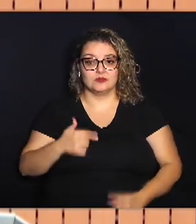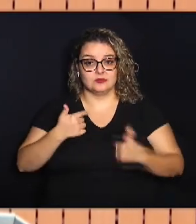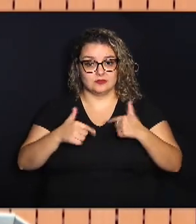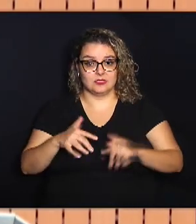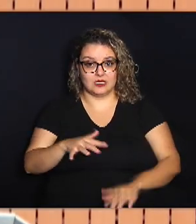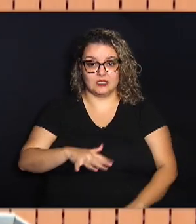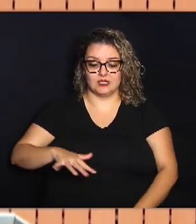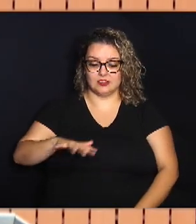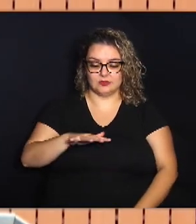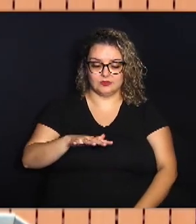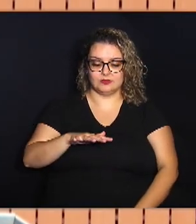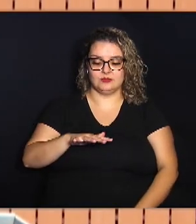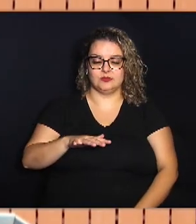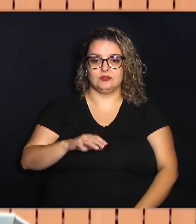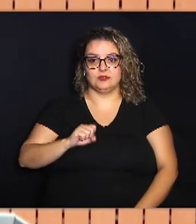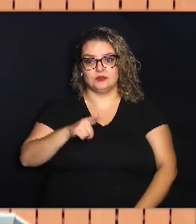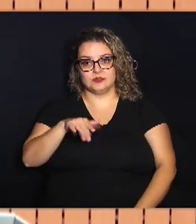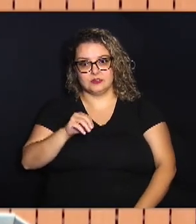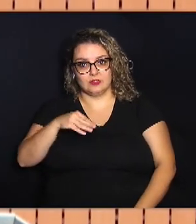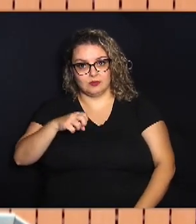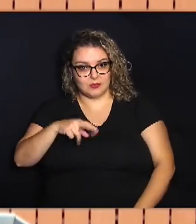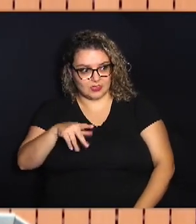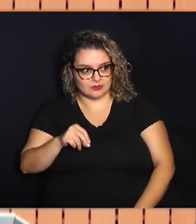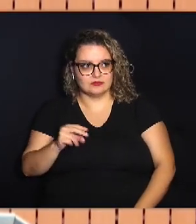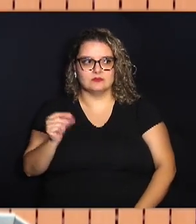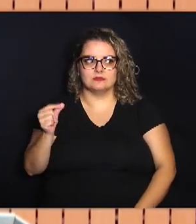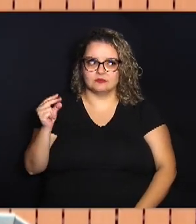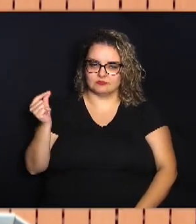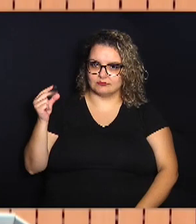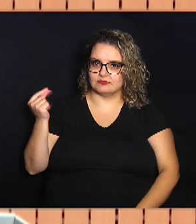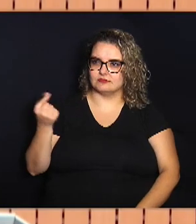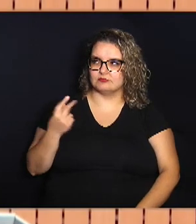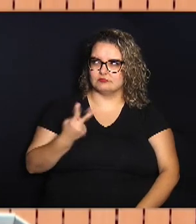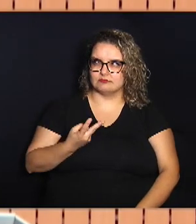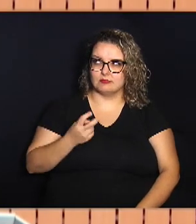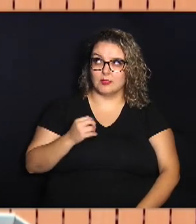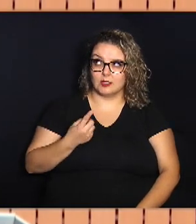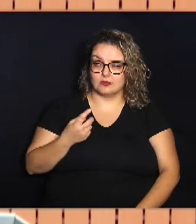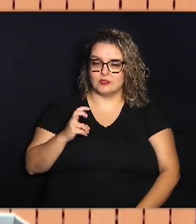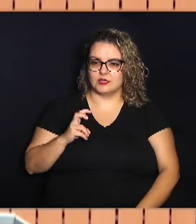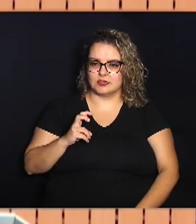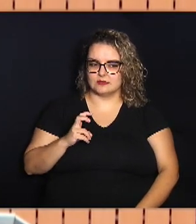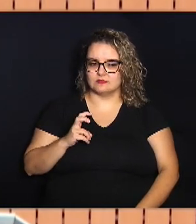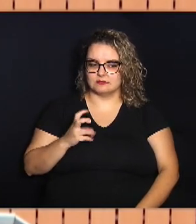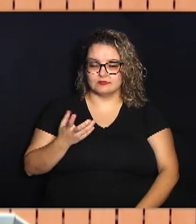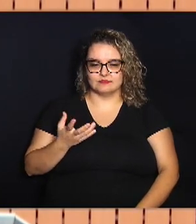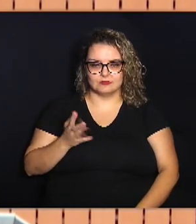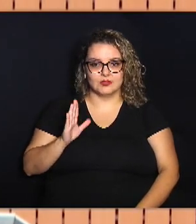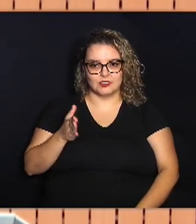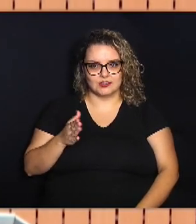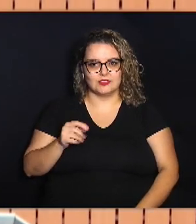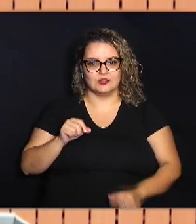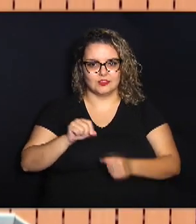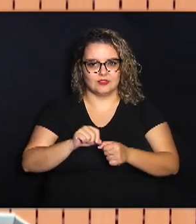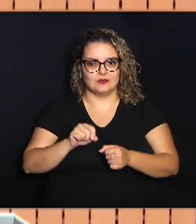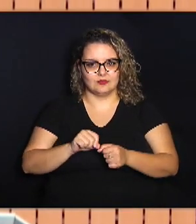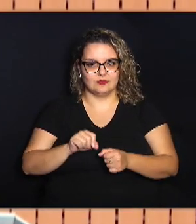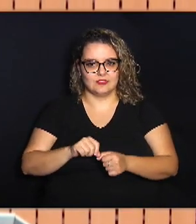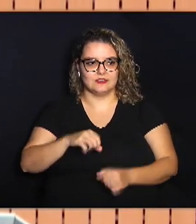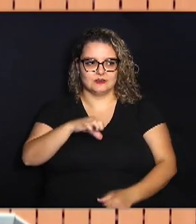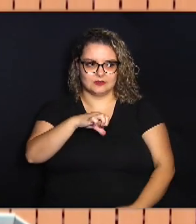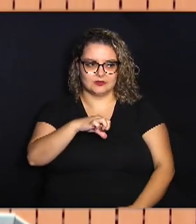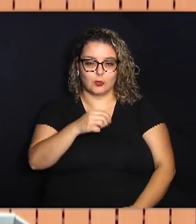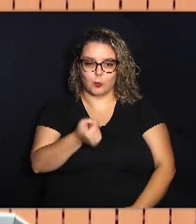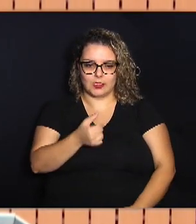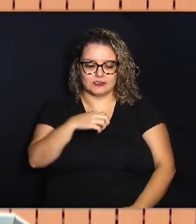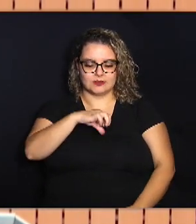região do São Marcos. Isso aí foi em 2015, né? Então já vai quase 9 anos, né, que eu já